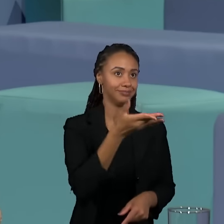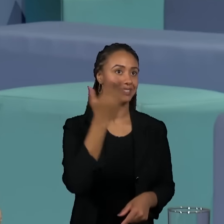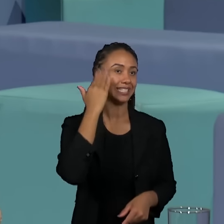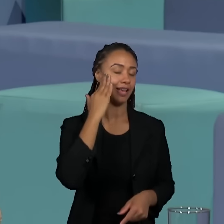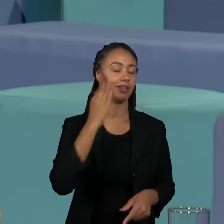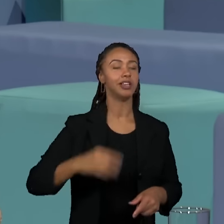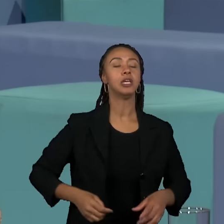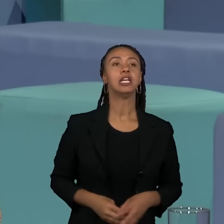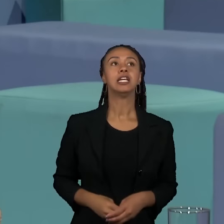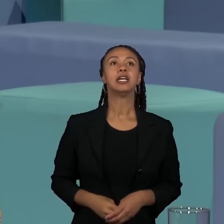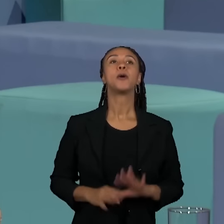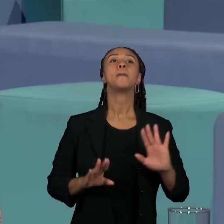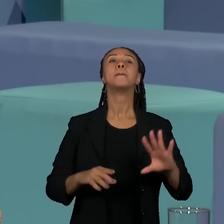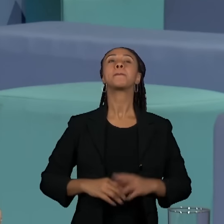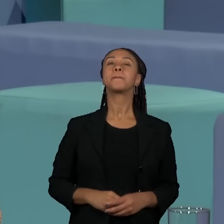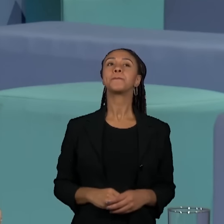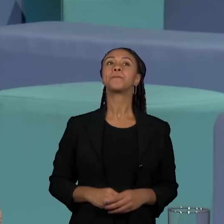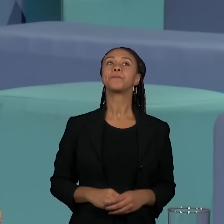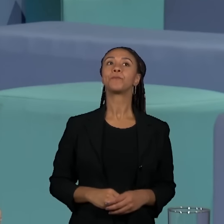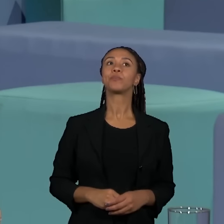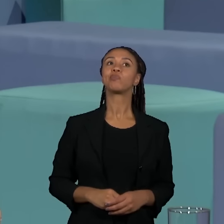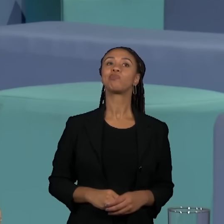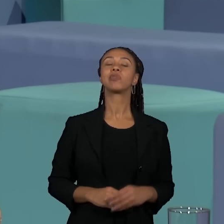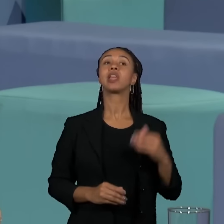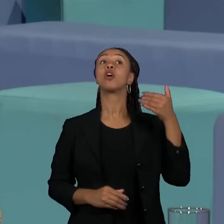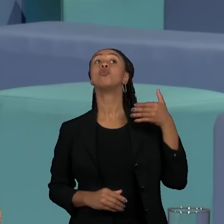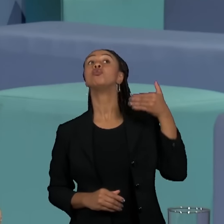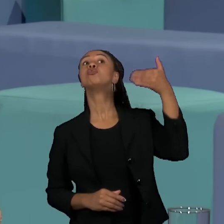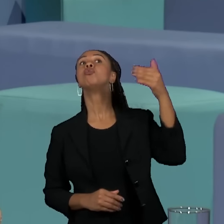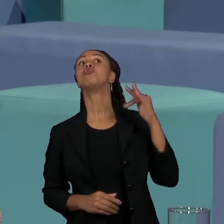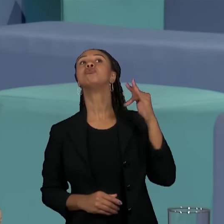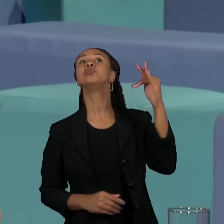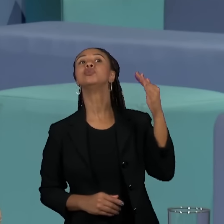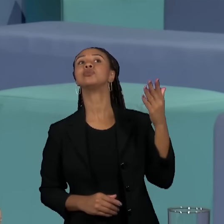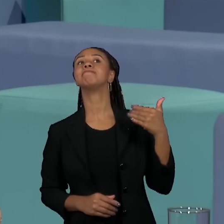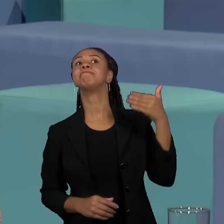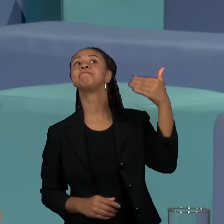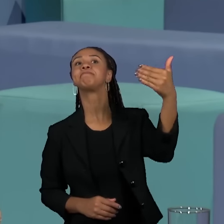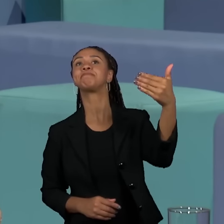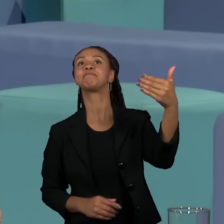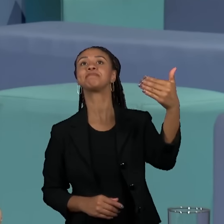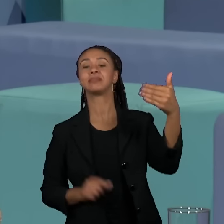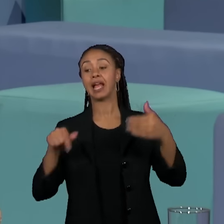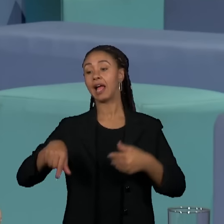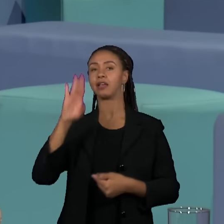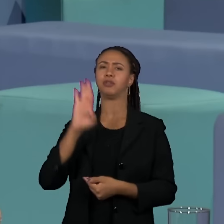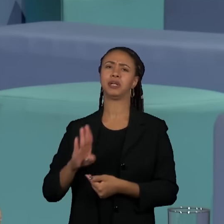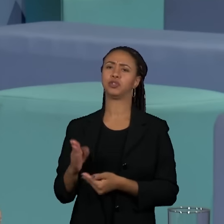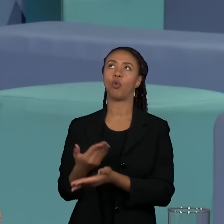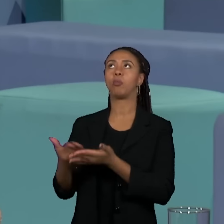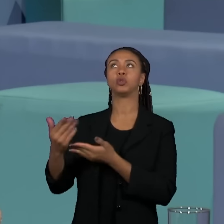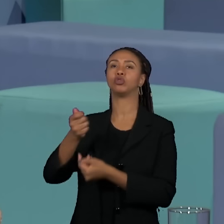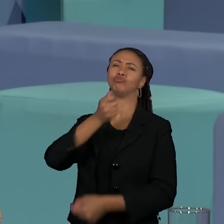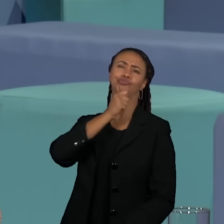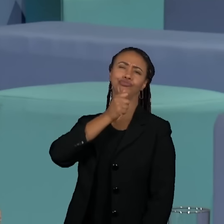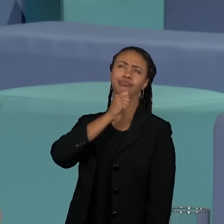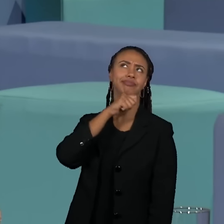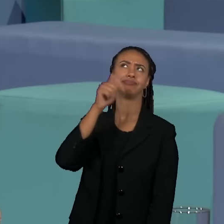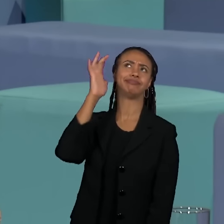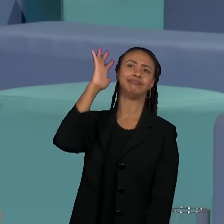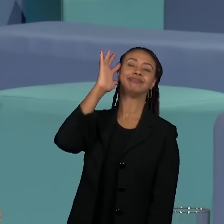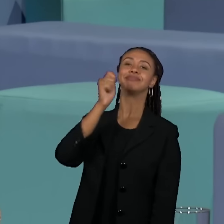lado Quais são os o futuro O que que você vê de né que a gente aqui no Brasil ainda nem começou a pensar mas que deveria